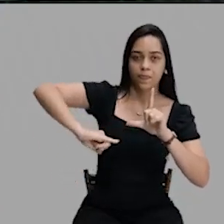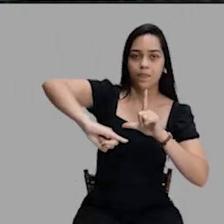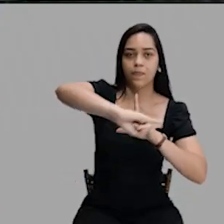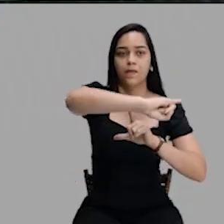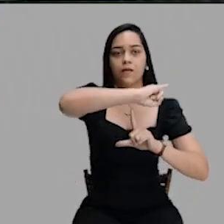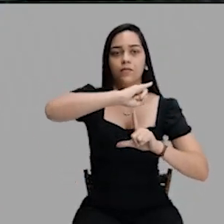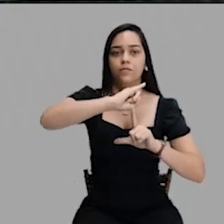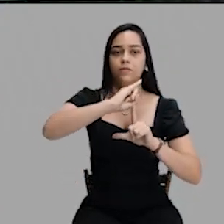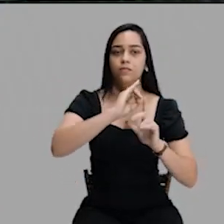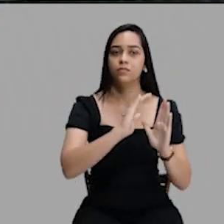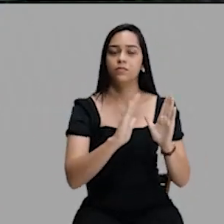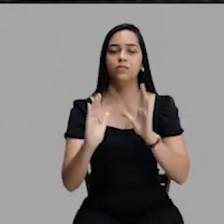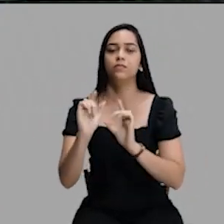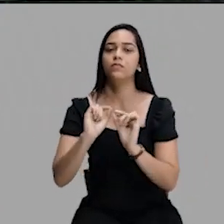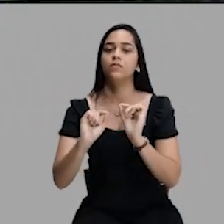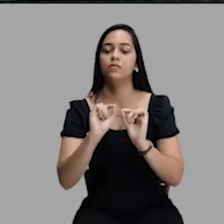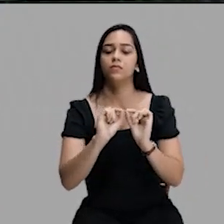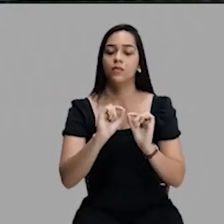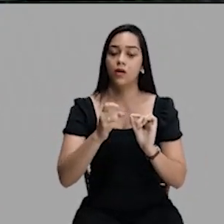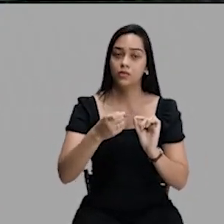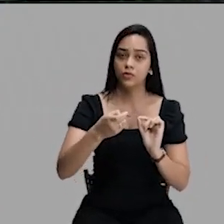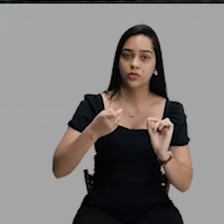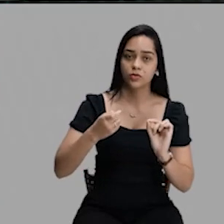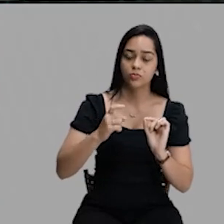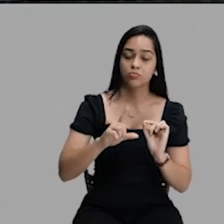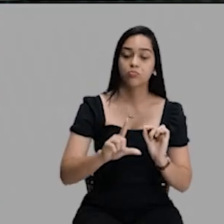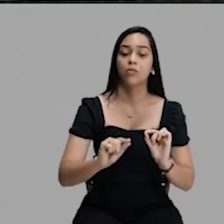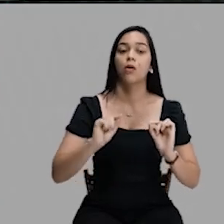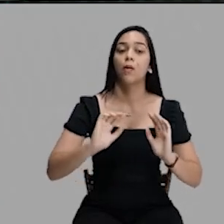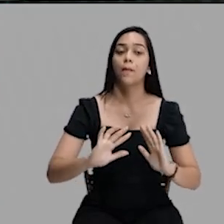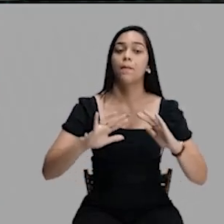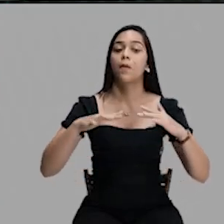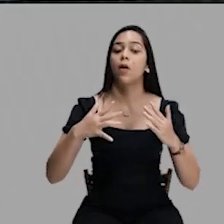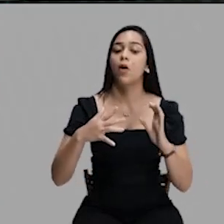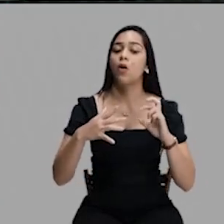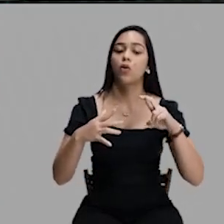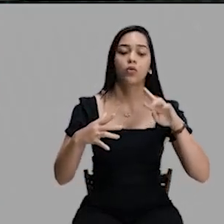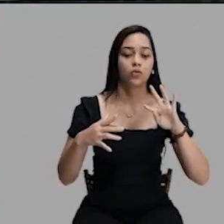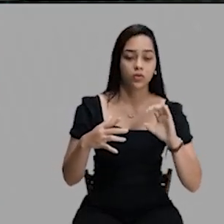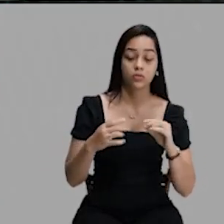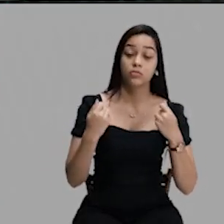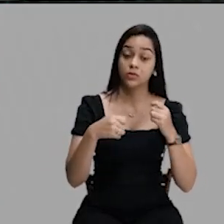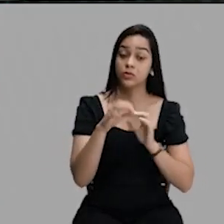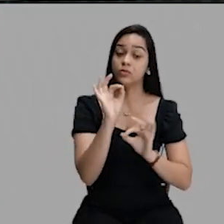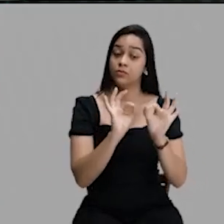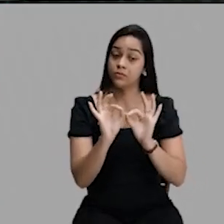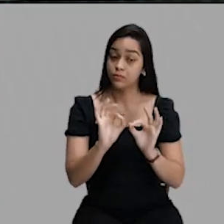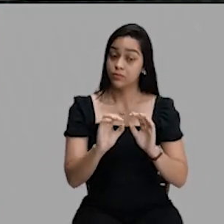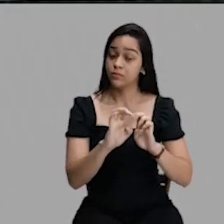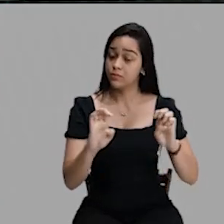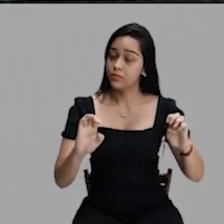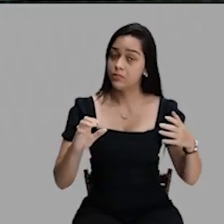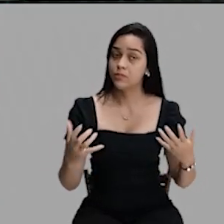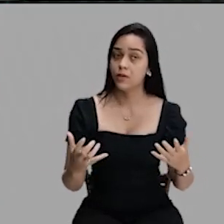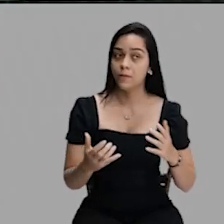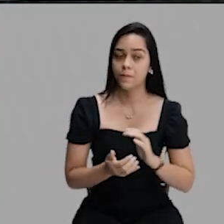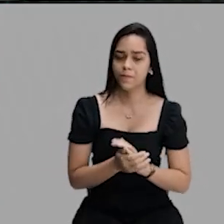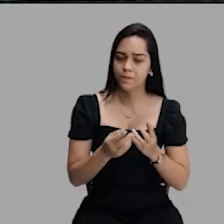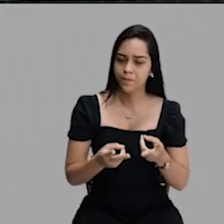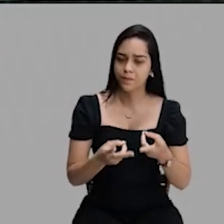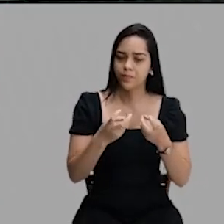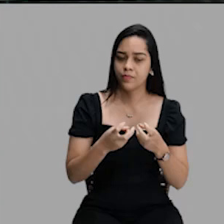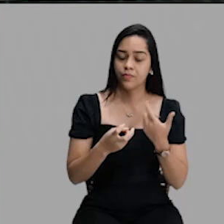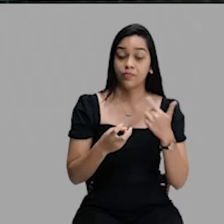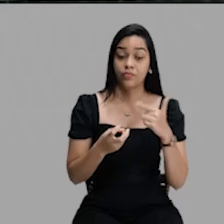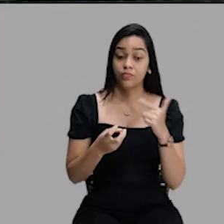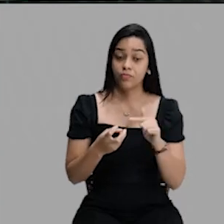maior paralelo ao eixo x. Determine o centro dessa elipse. Então, turma, a gente vai ter que dar uma arrumada nessa equação aqui, ó. Perceba que ela não está